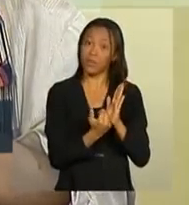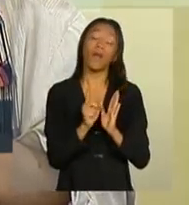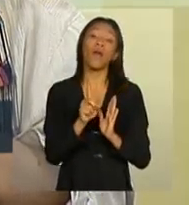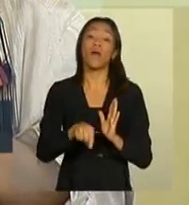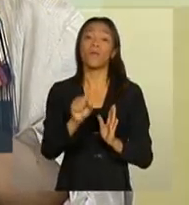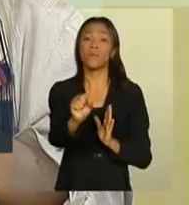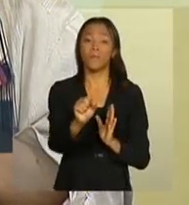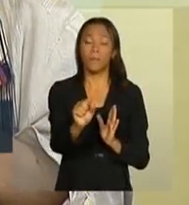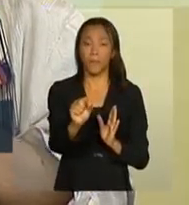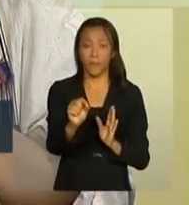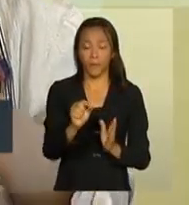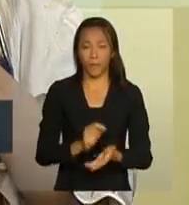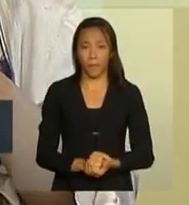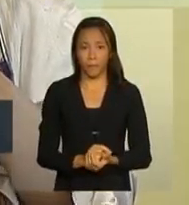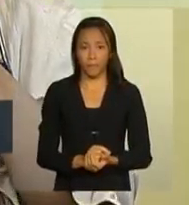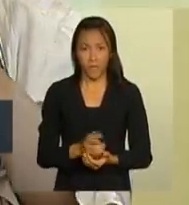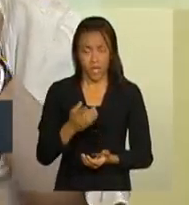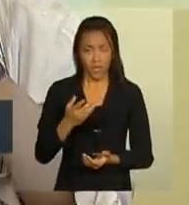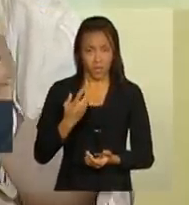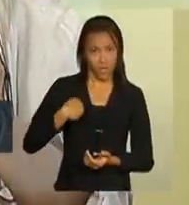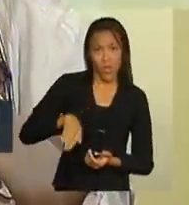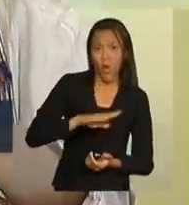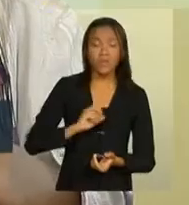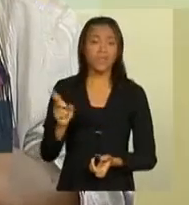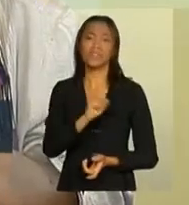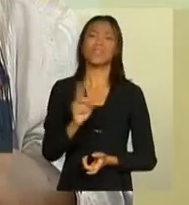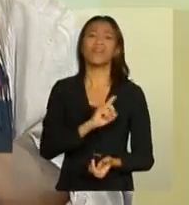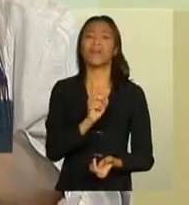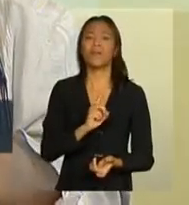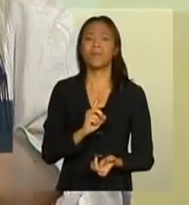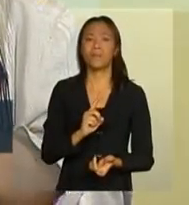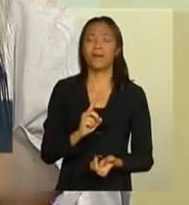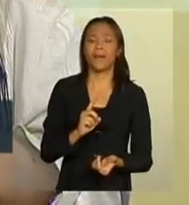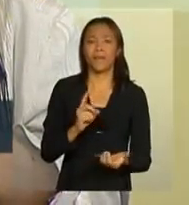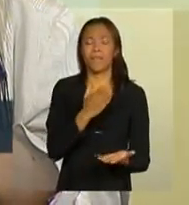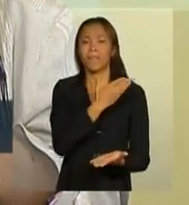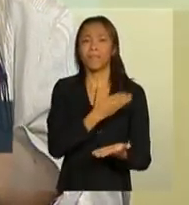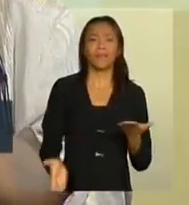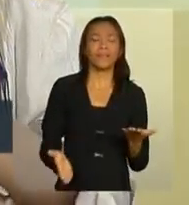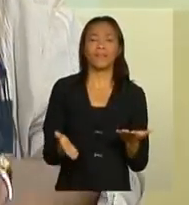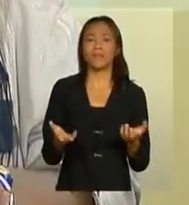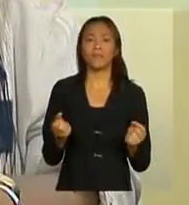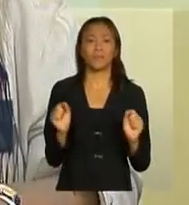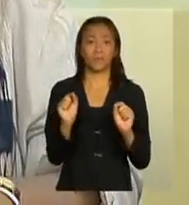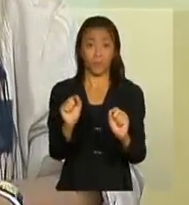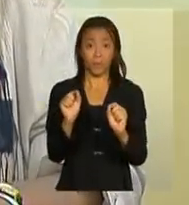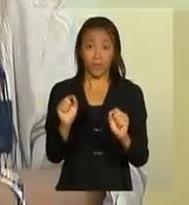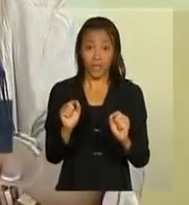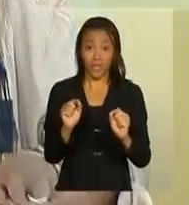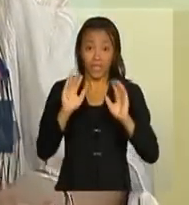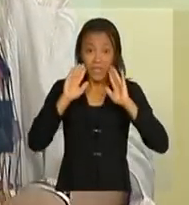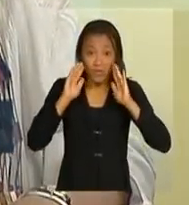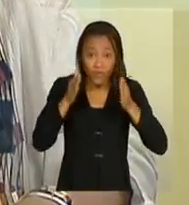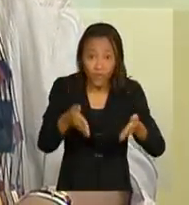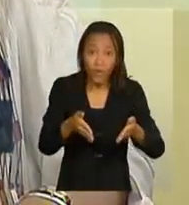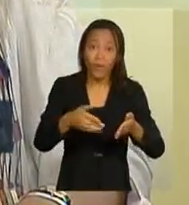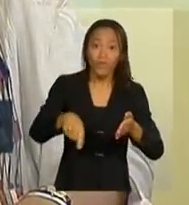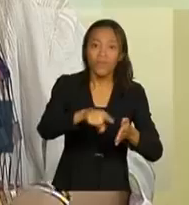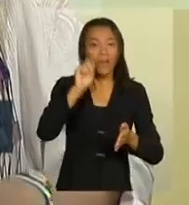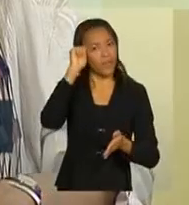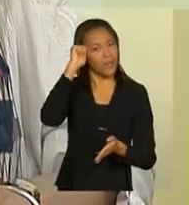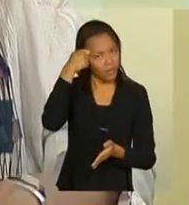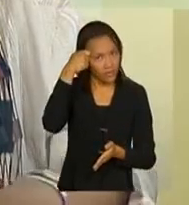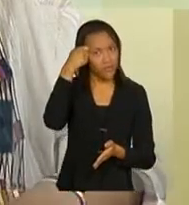a aquela a possibilidade de que nós não percamos de vista ah de que a dimensão racial tem